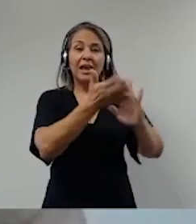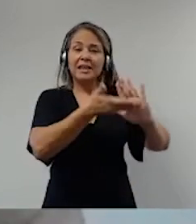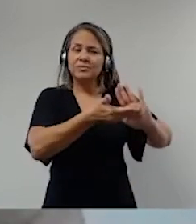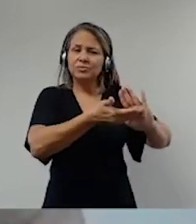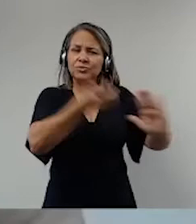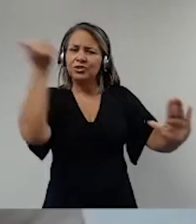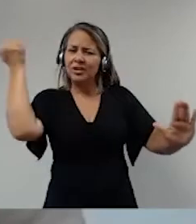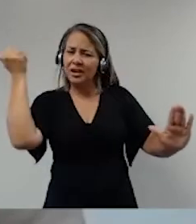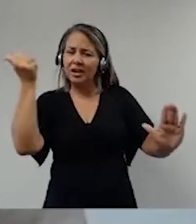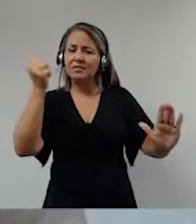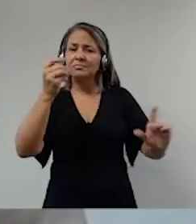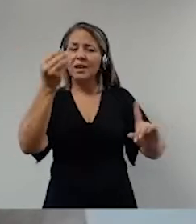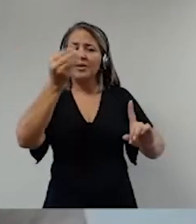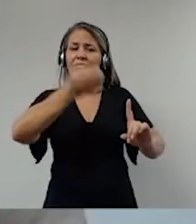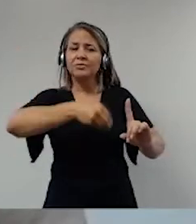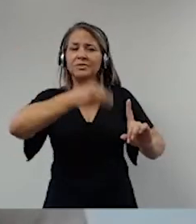de